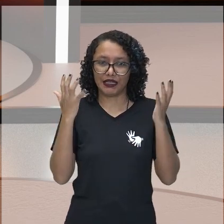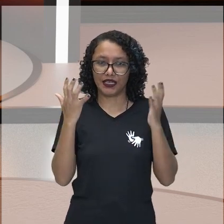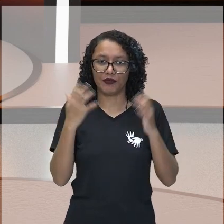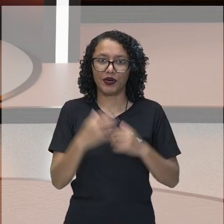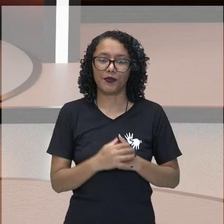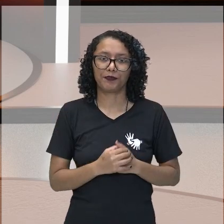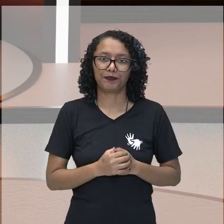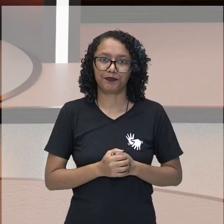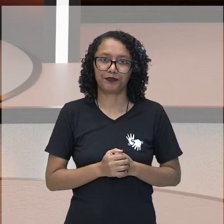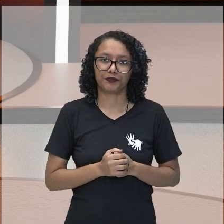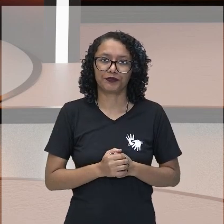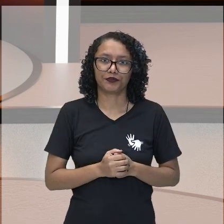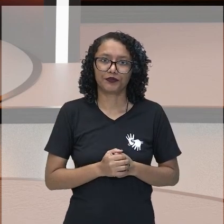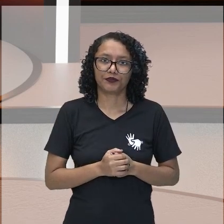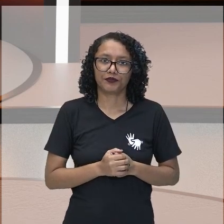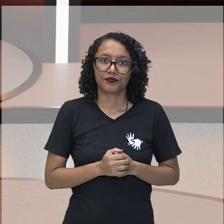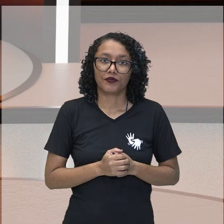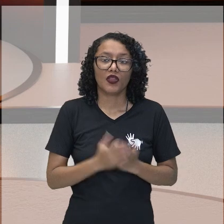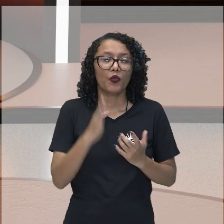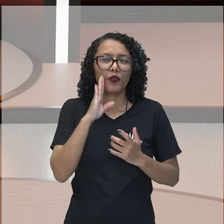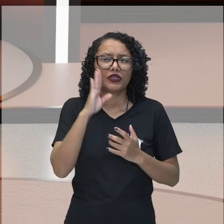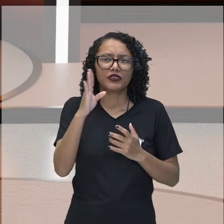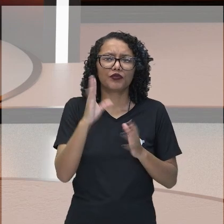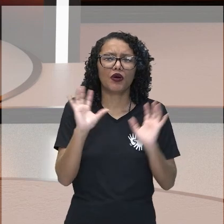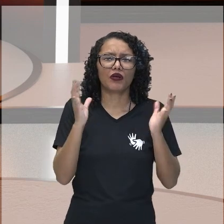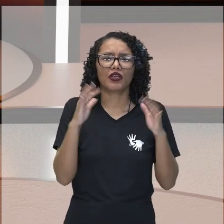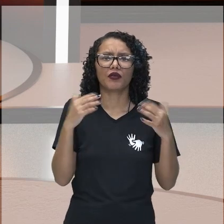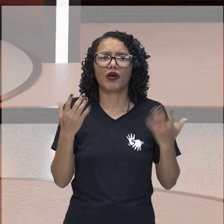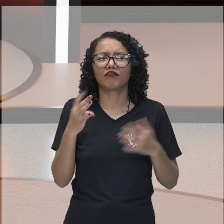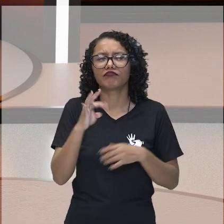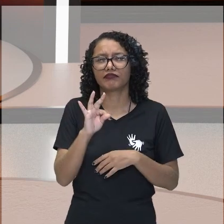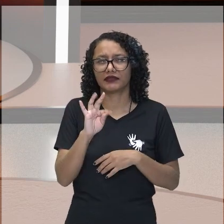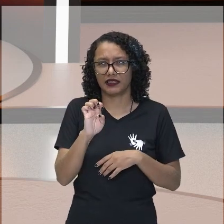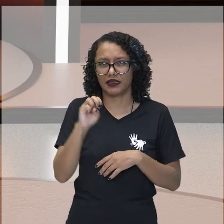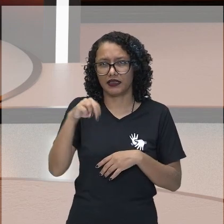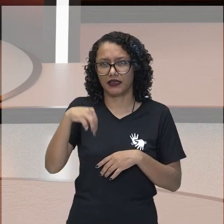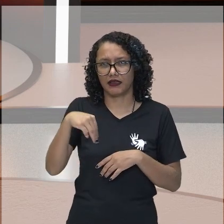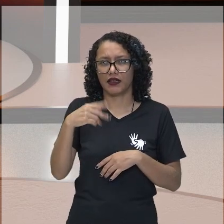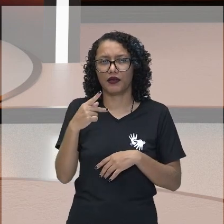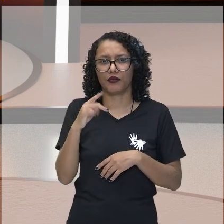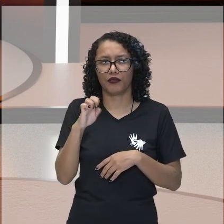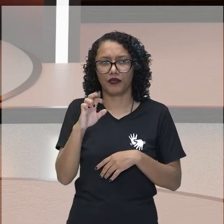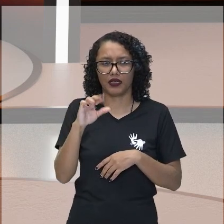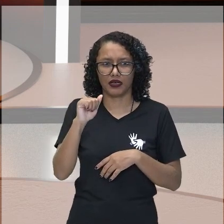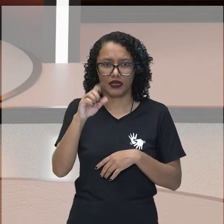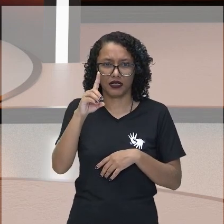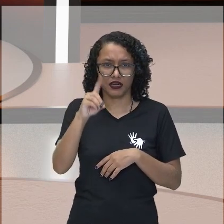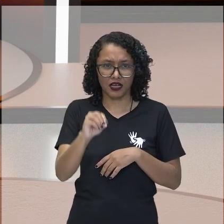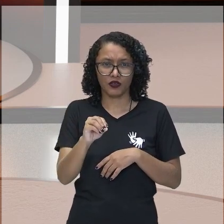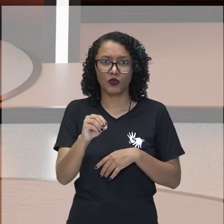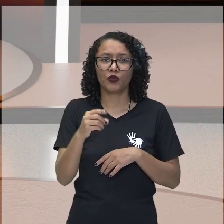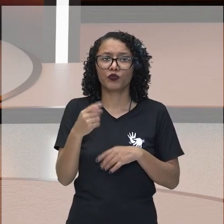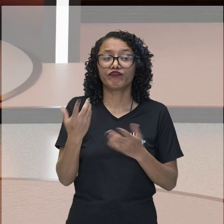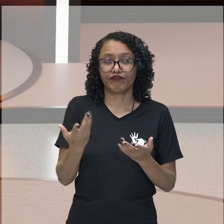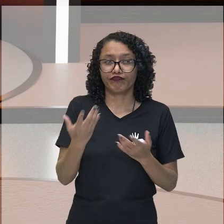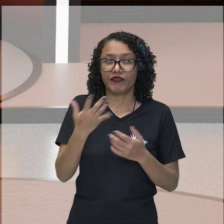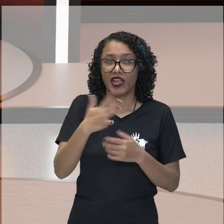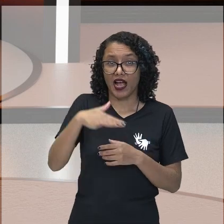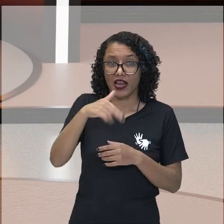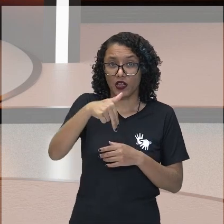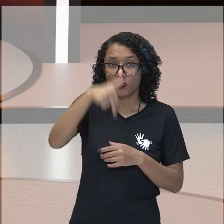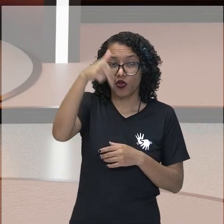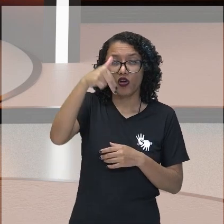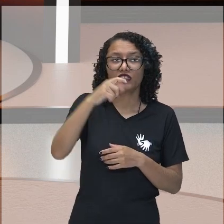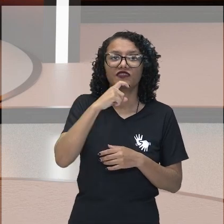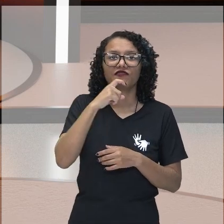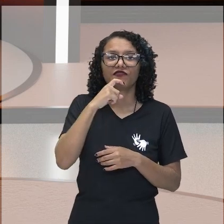predominância vai ser o clima temperado, tá bom? Onde a parte norte ela acaba sendo mais fria, né?